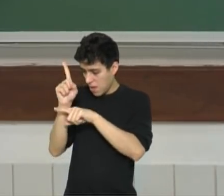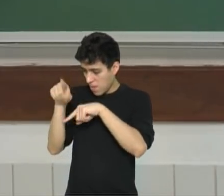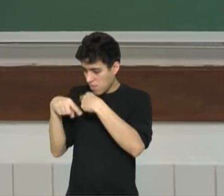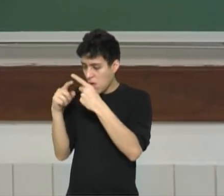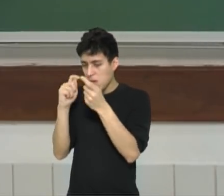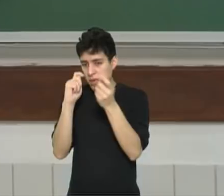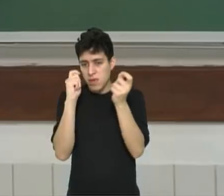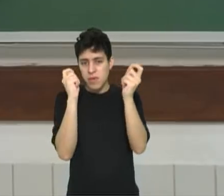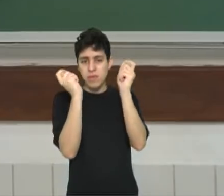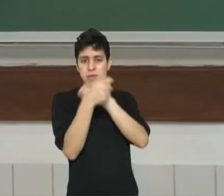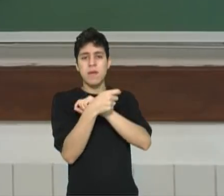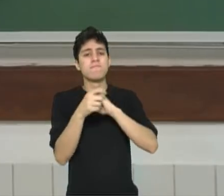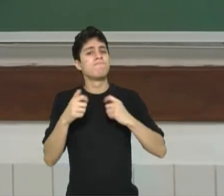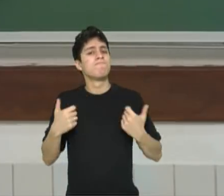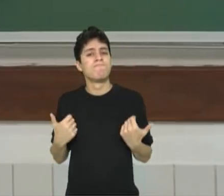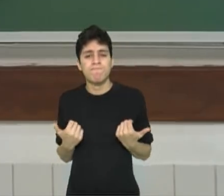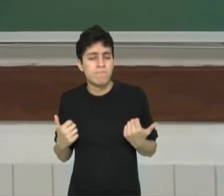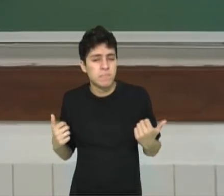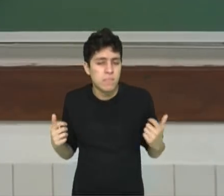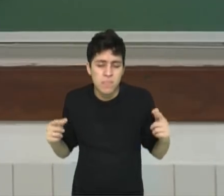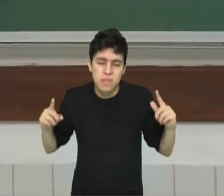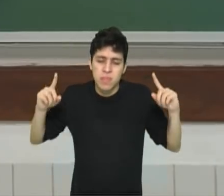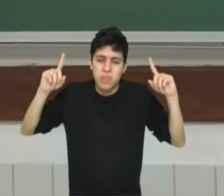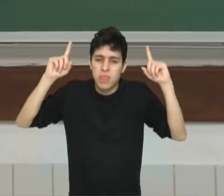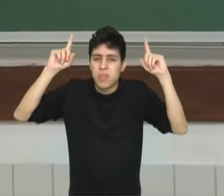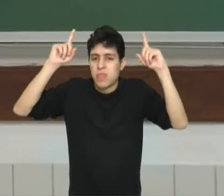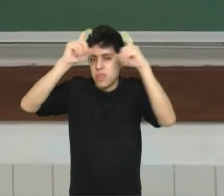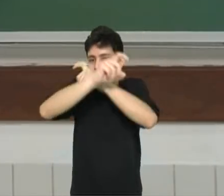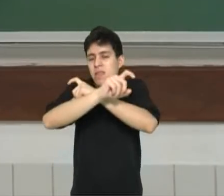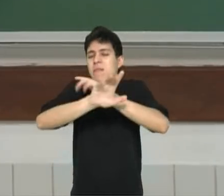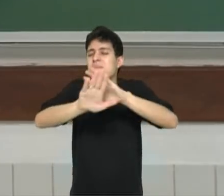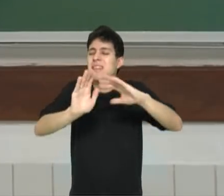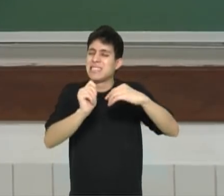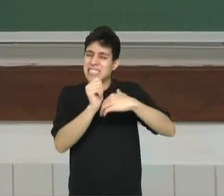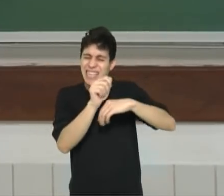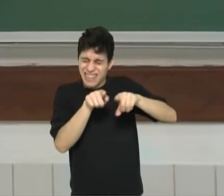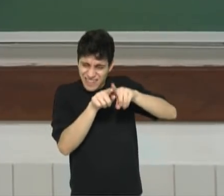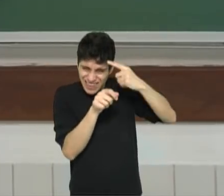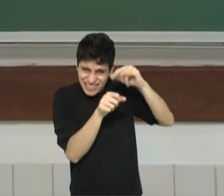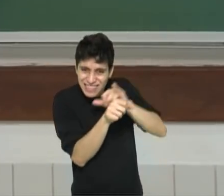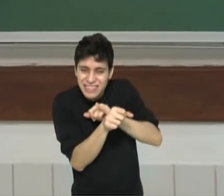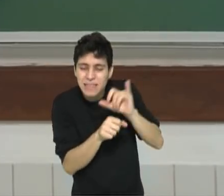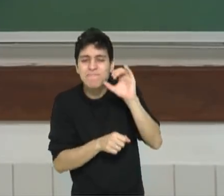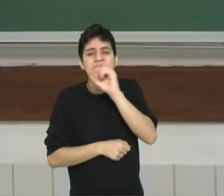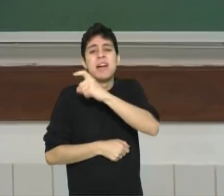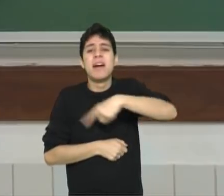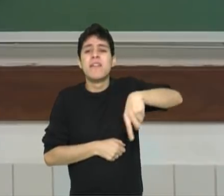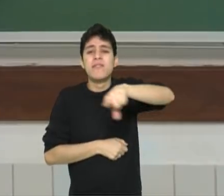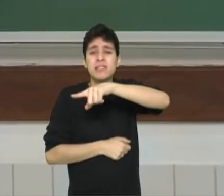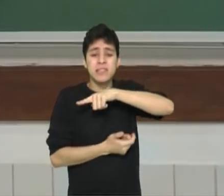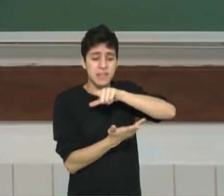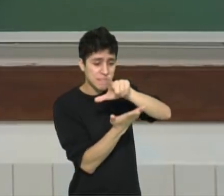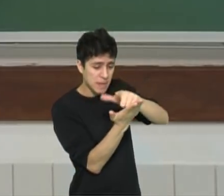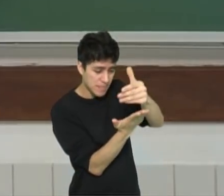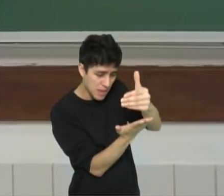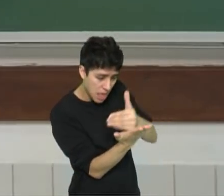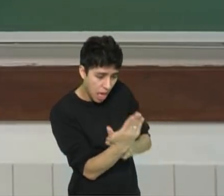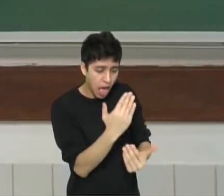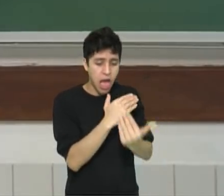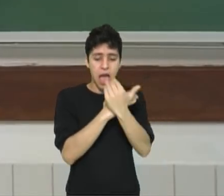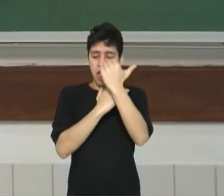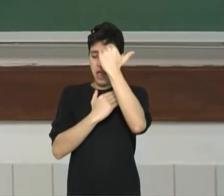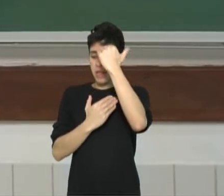só converter. Então não é difícil, né? O grande segredo está em você ter o seu formulário em mãos e